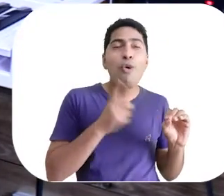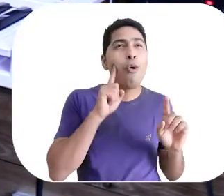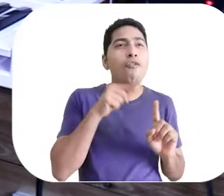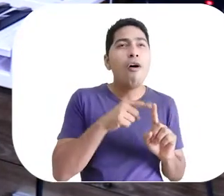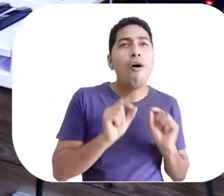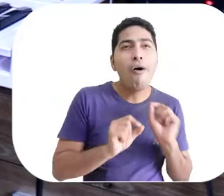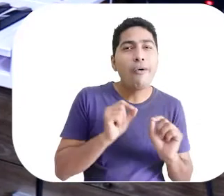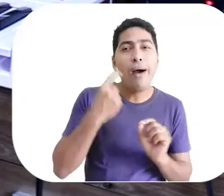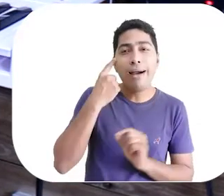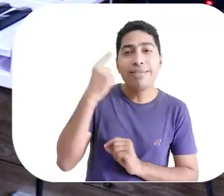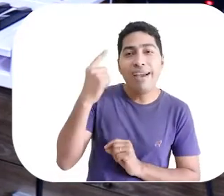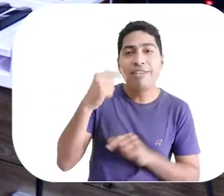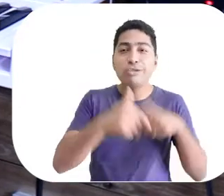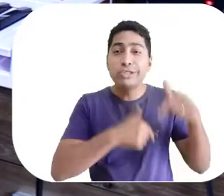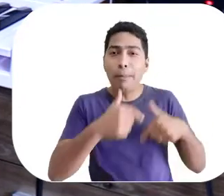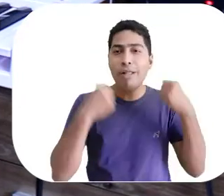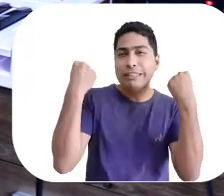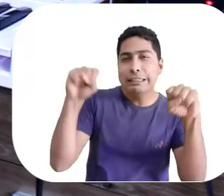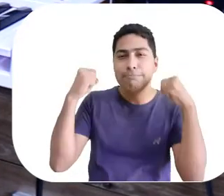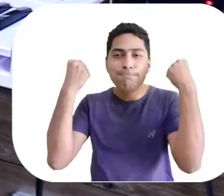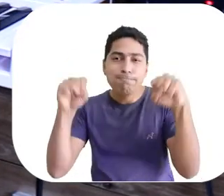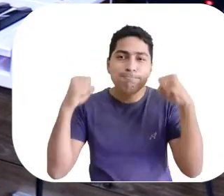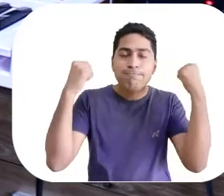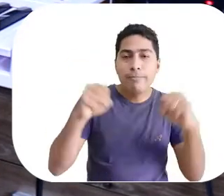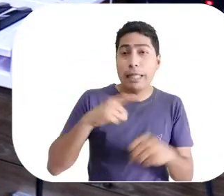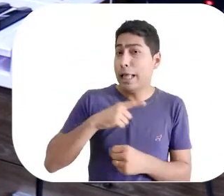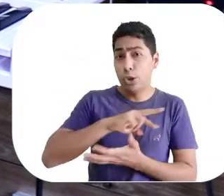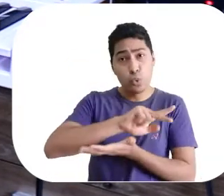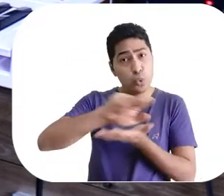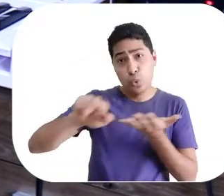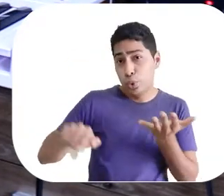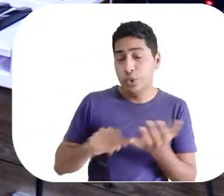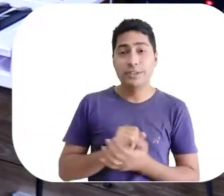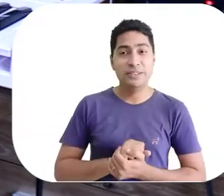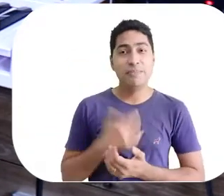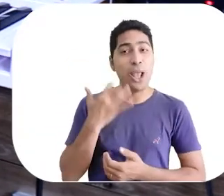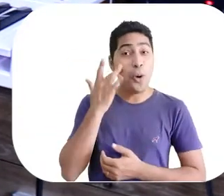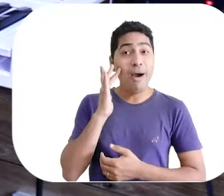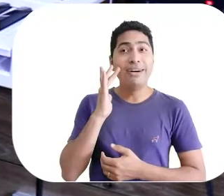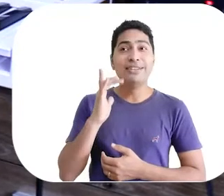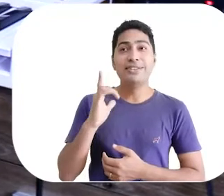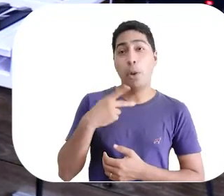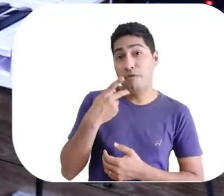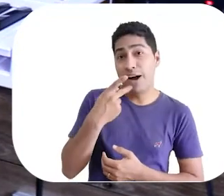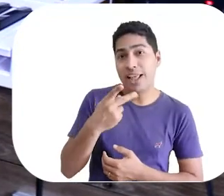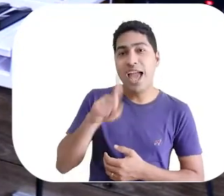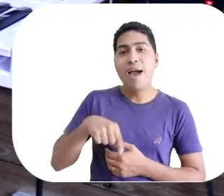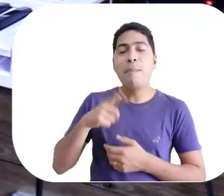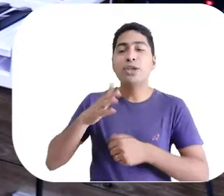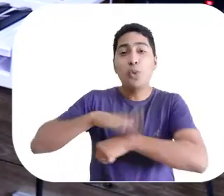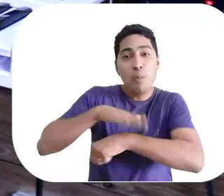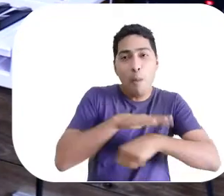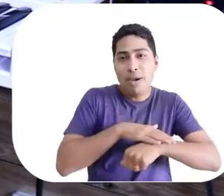para trazer aquela ideia do trabalho mais físico, né? Então tem tudo isso, né? Acho que muito tá ligado, como eu falei, a questão mais funcional